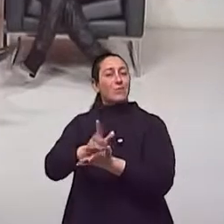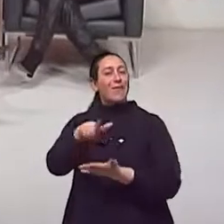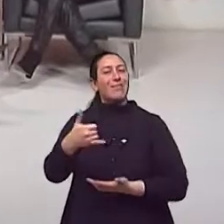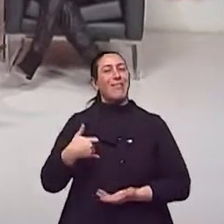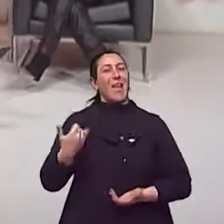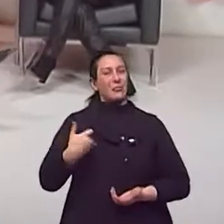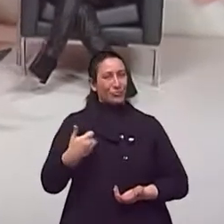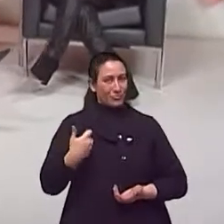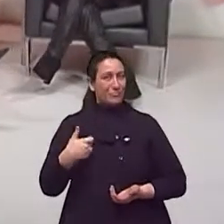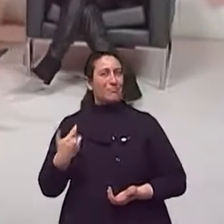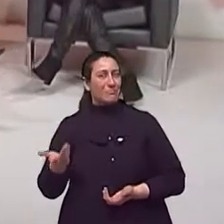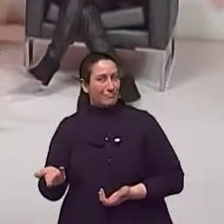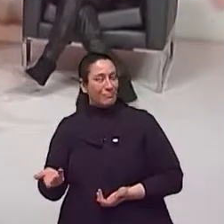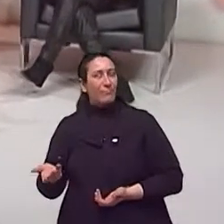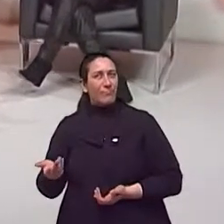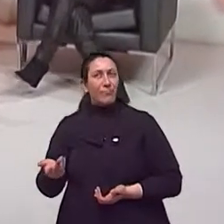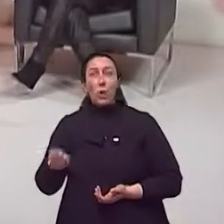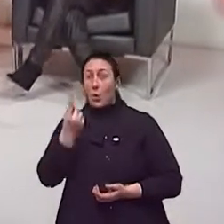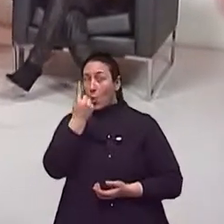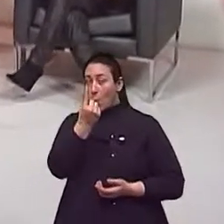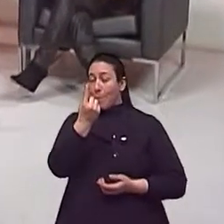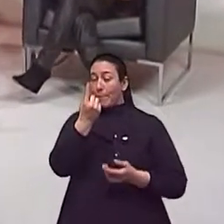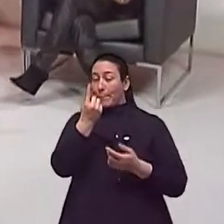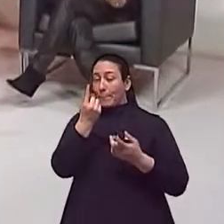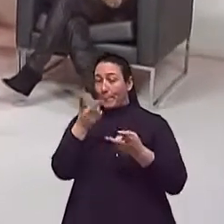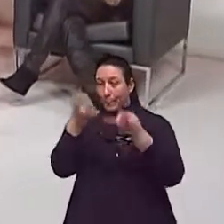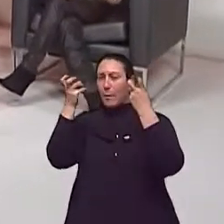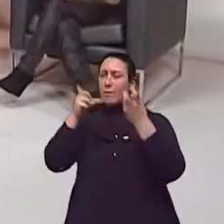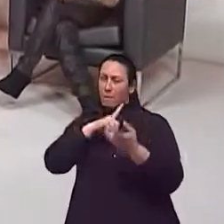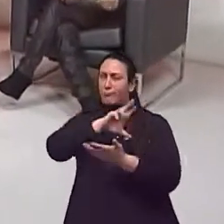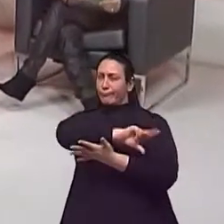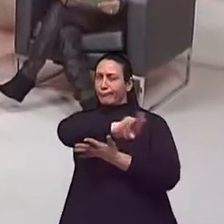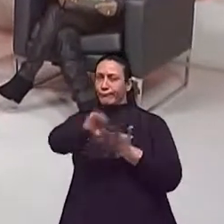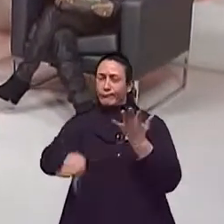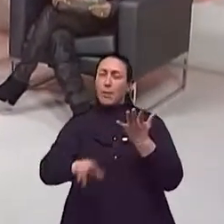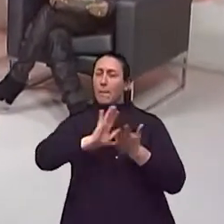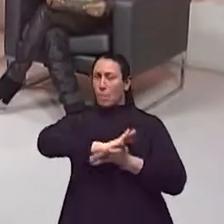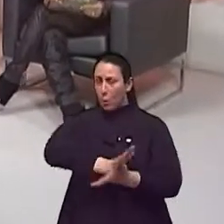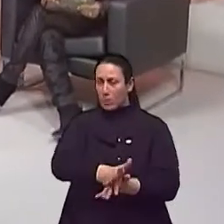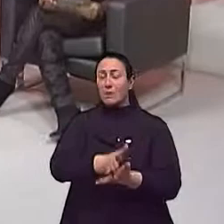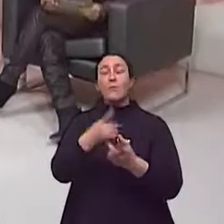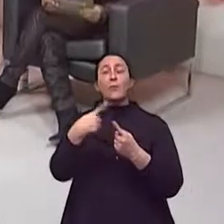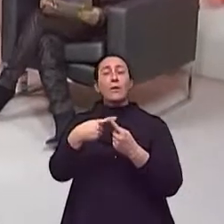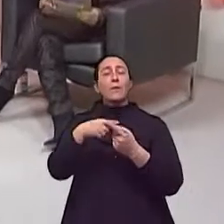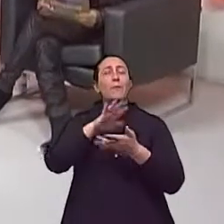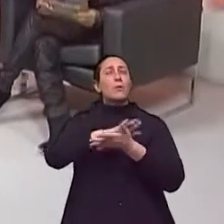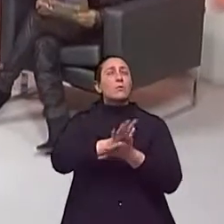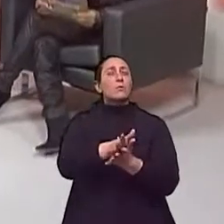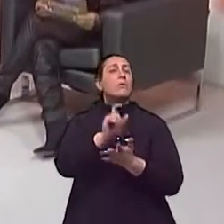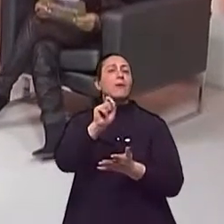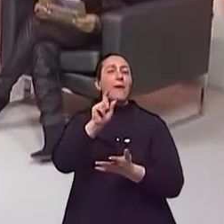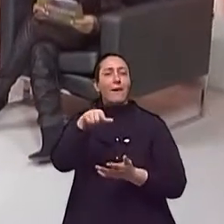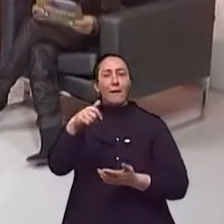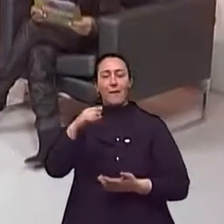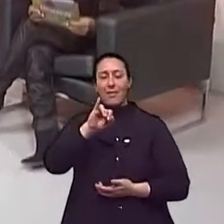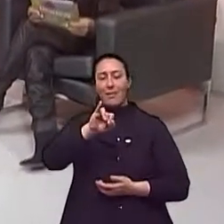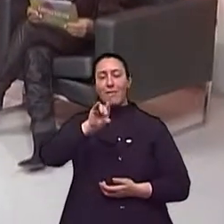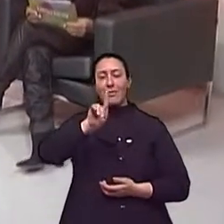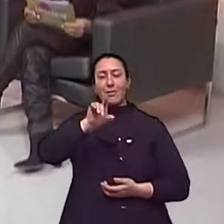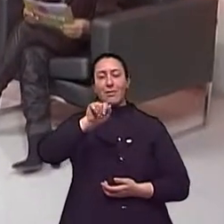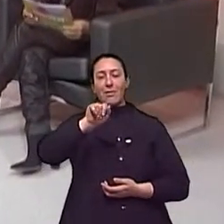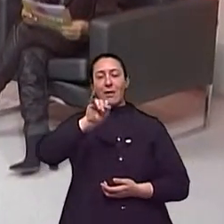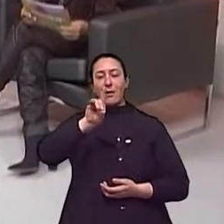ah exatamente e um dos preconceitos tem vários preconceitos isso até eu tava te falando que ISO chama ã idadismo é a